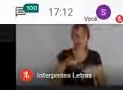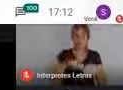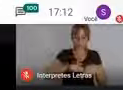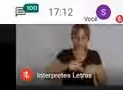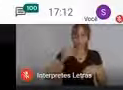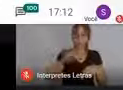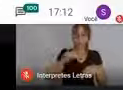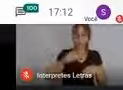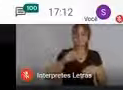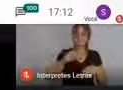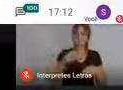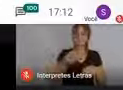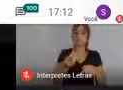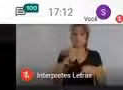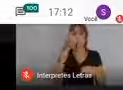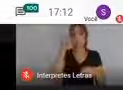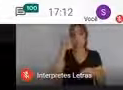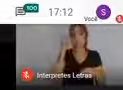Nordeste